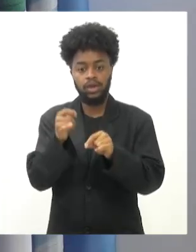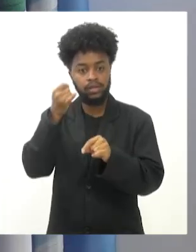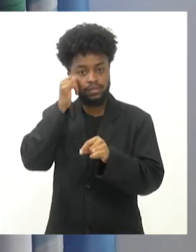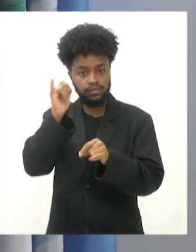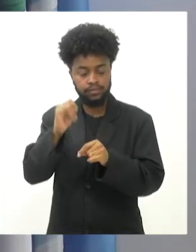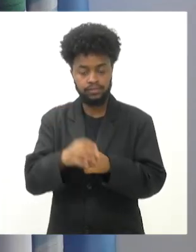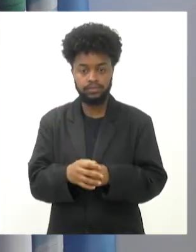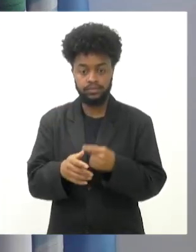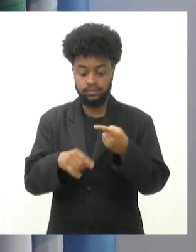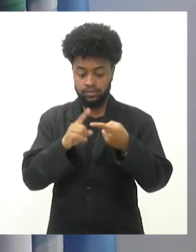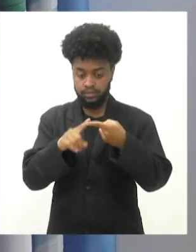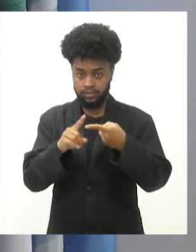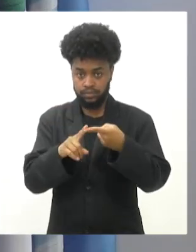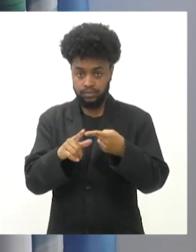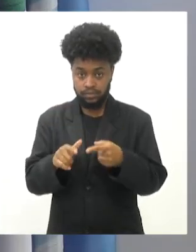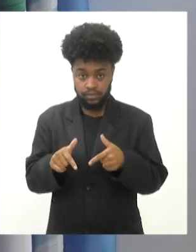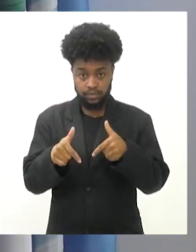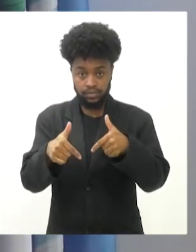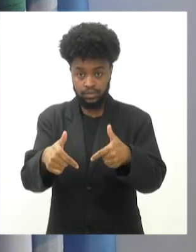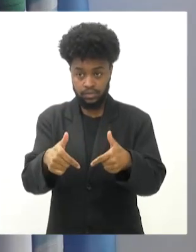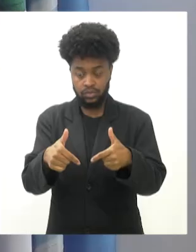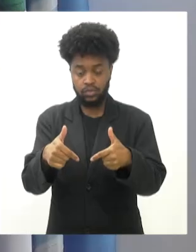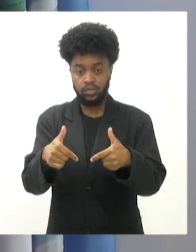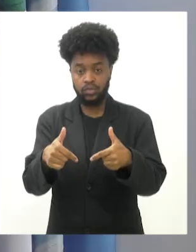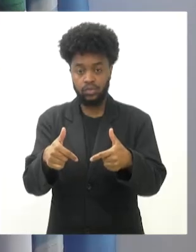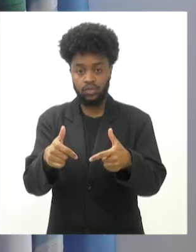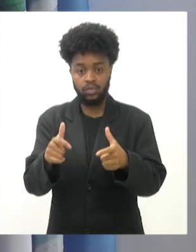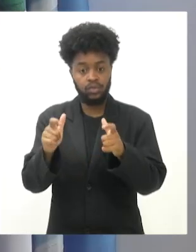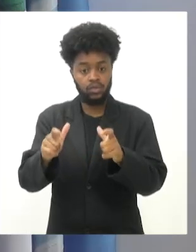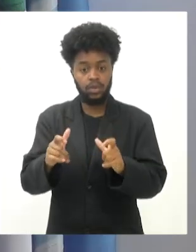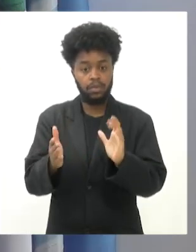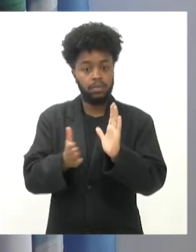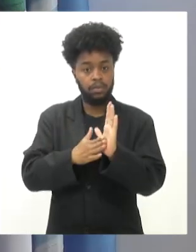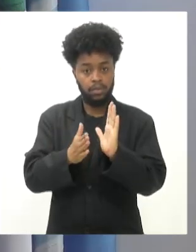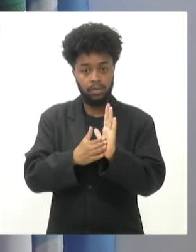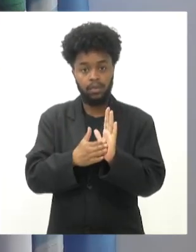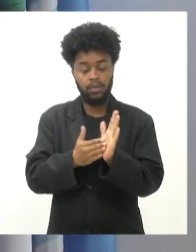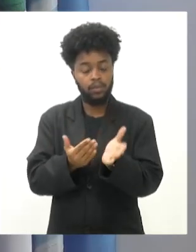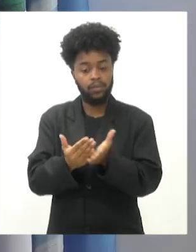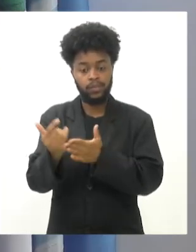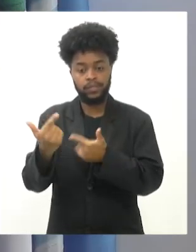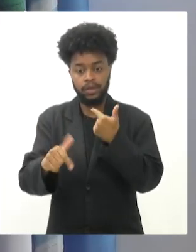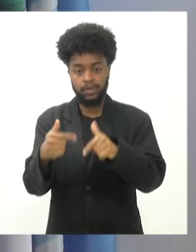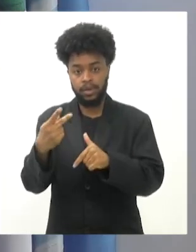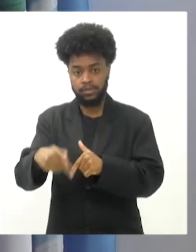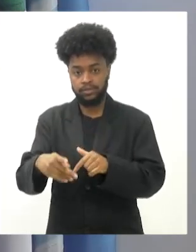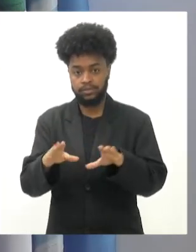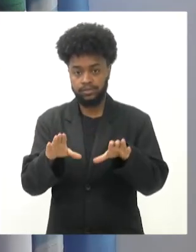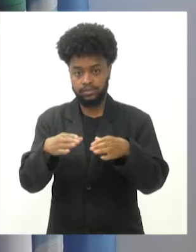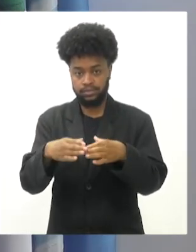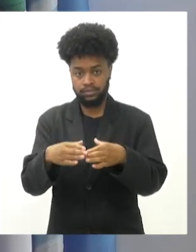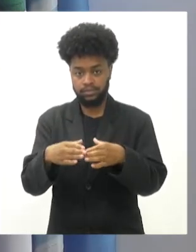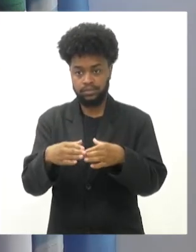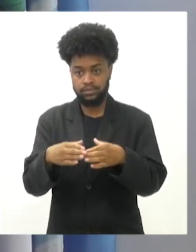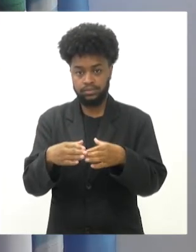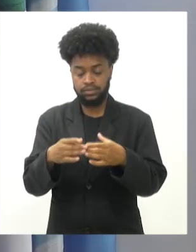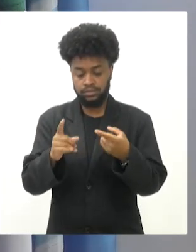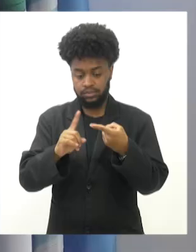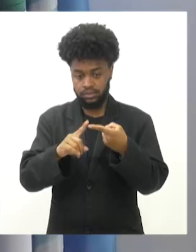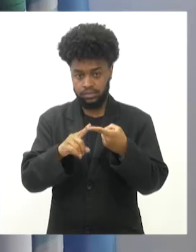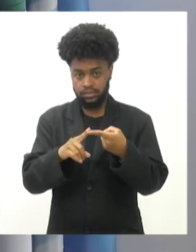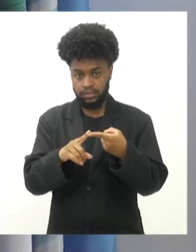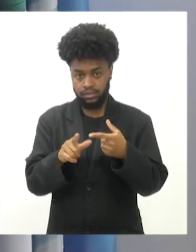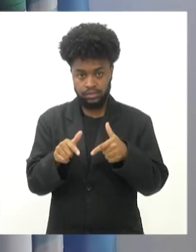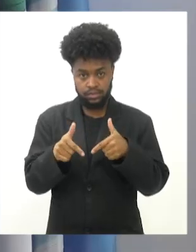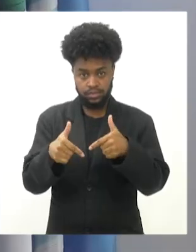1, intervenções, e é onde eu proponho que nós comecemos o trabalho da comissão. Eixo número 1,